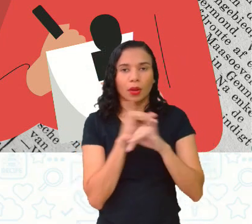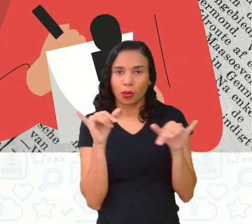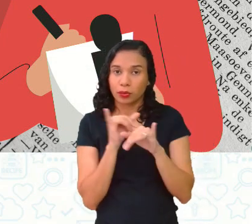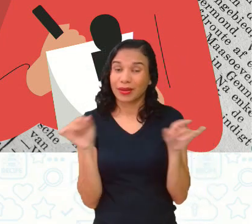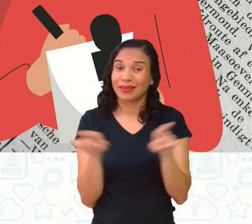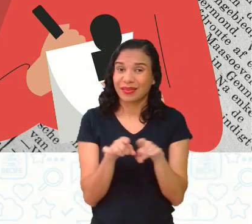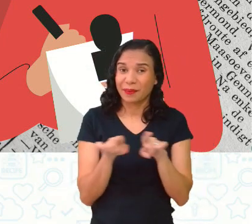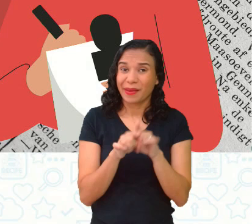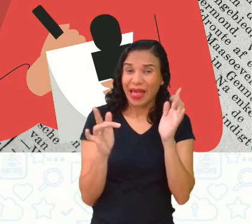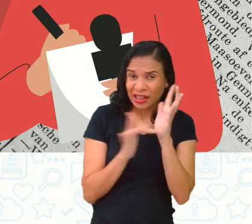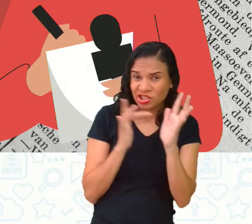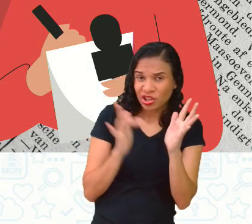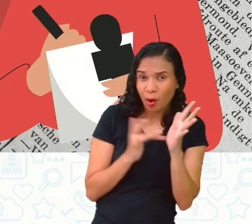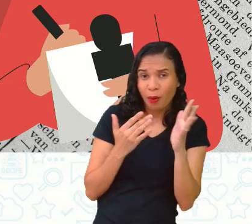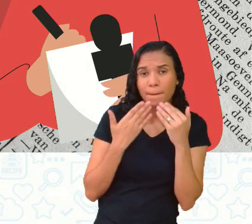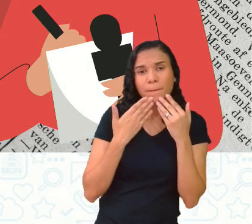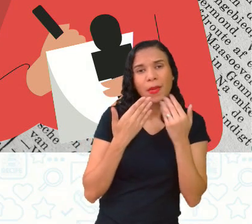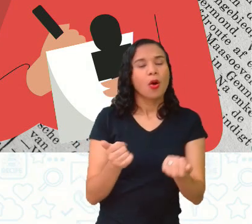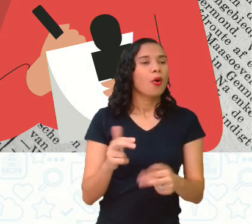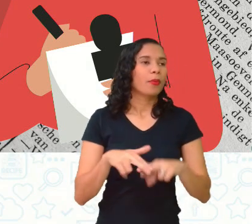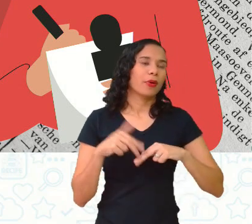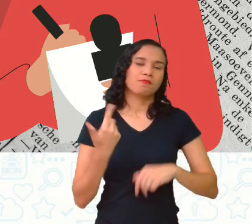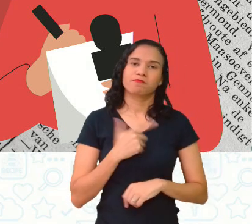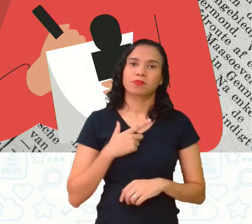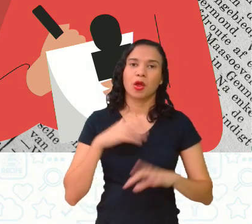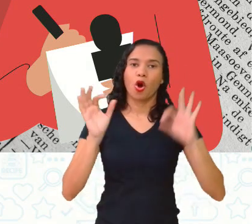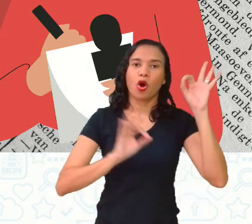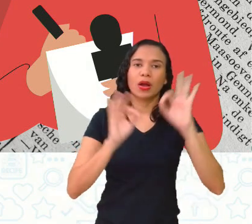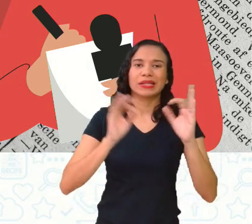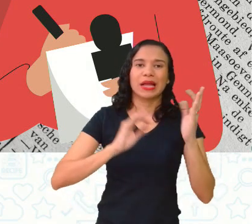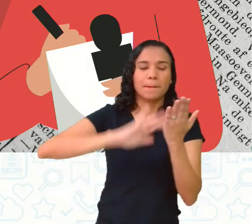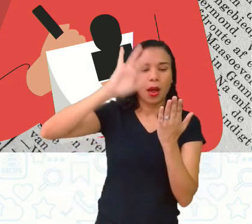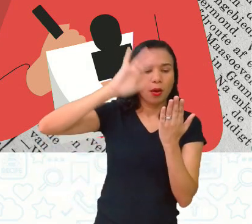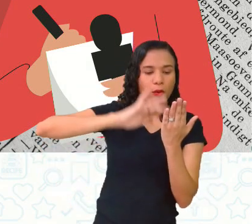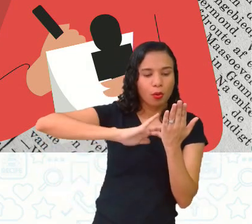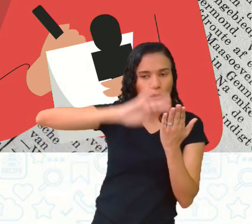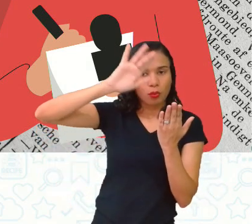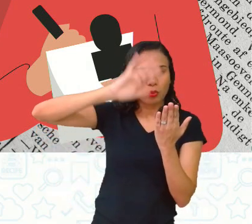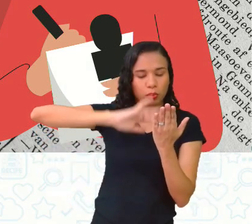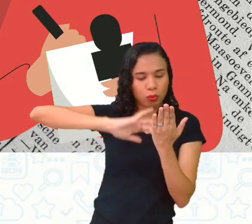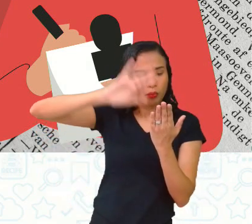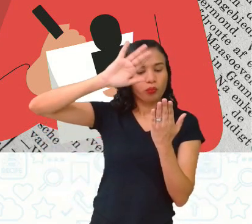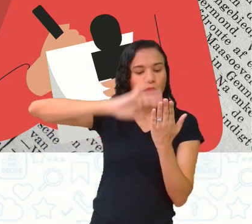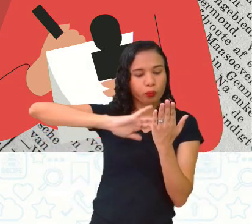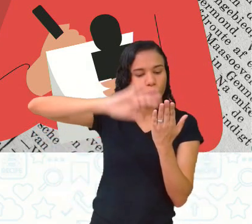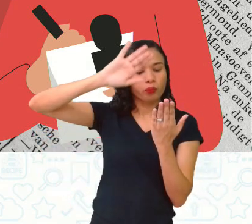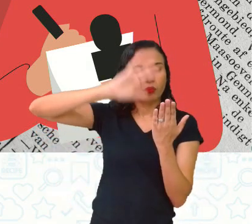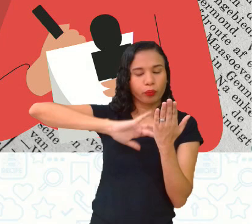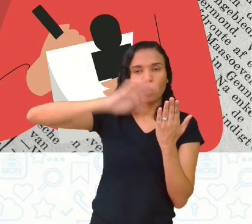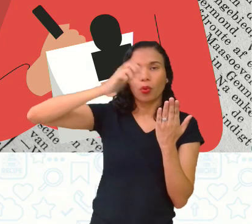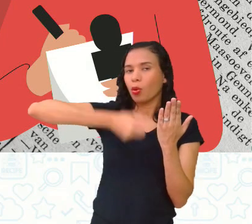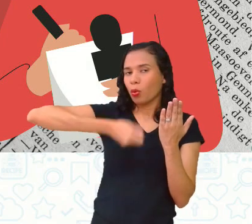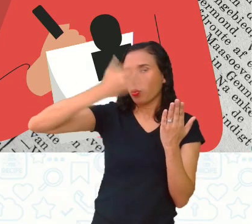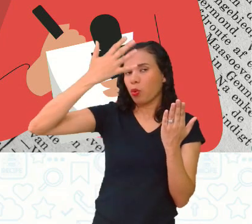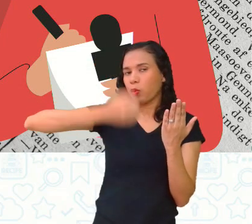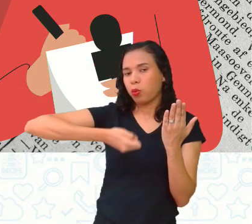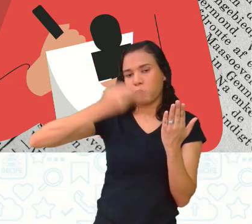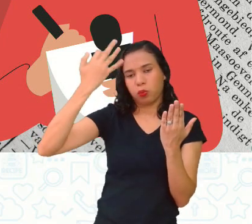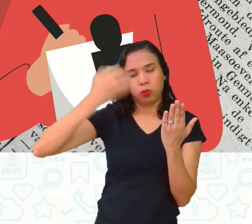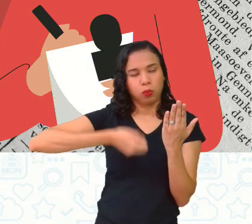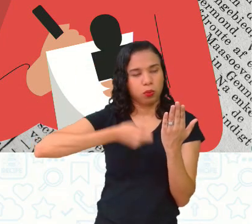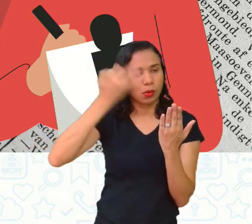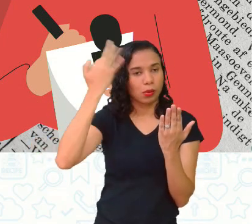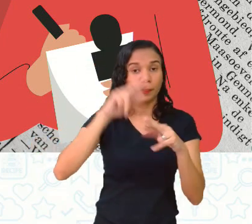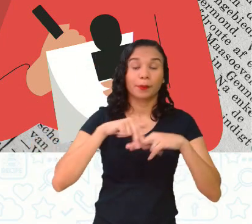digital isso fica muito mais fluido porque a gente não tem essa divisão por página. A gente simplesmente vai rodando ali, passando a tela,